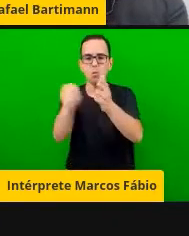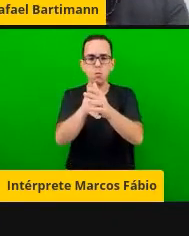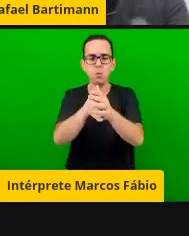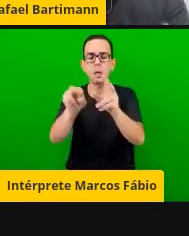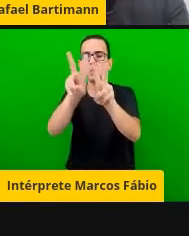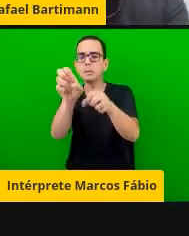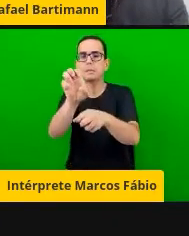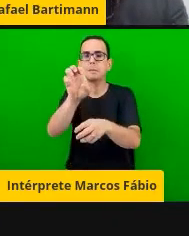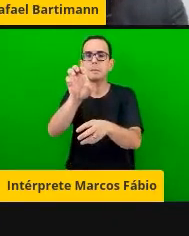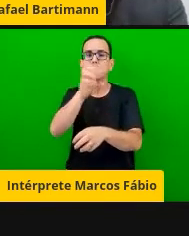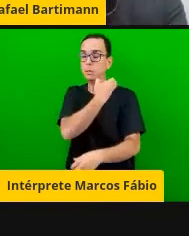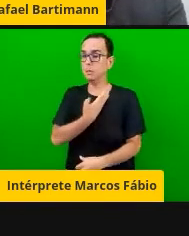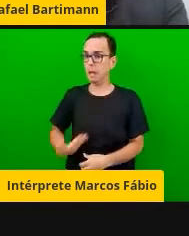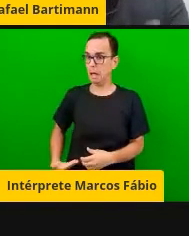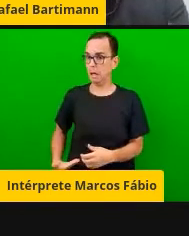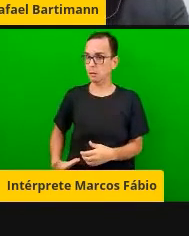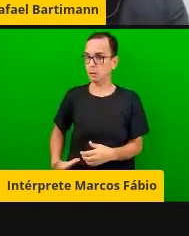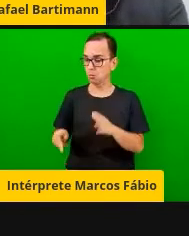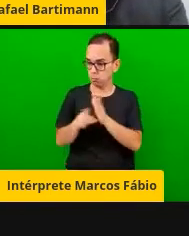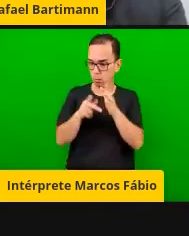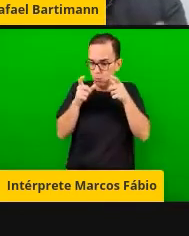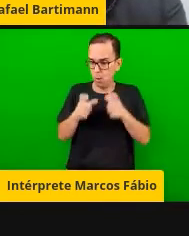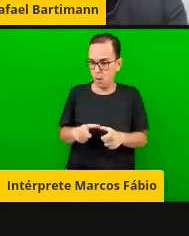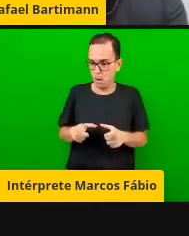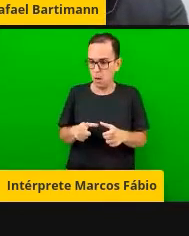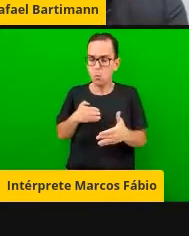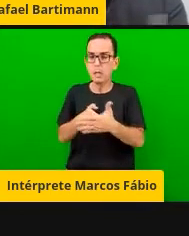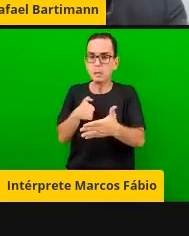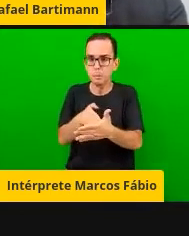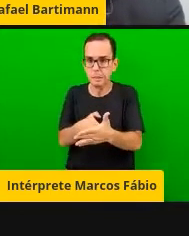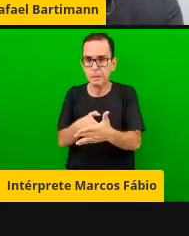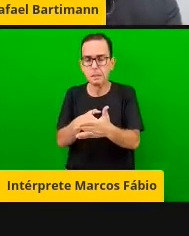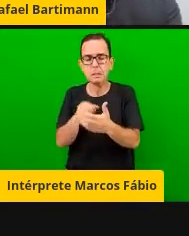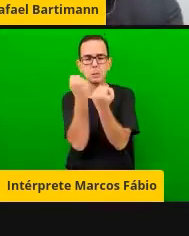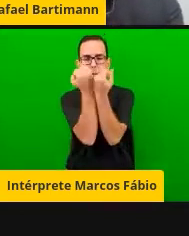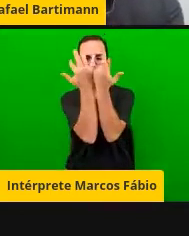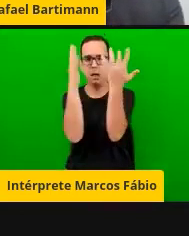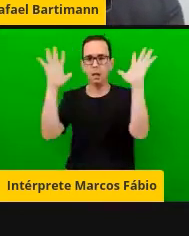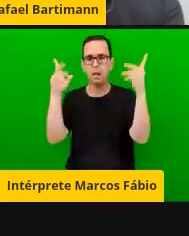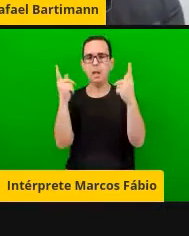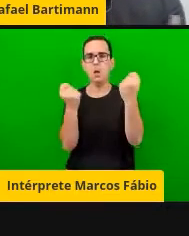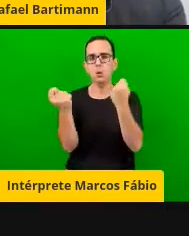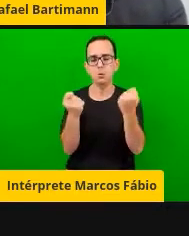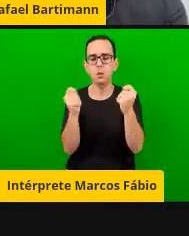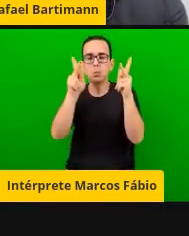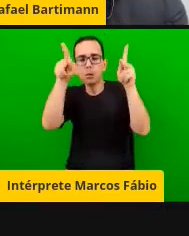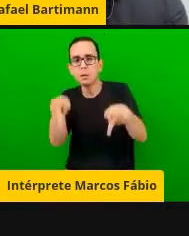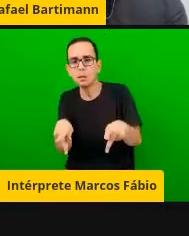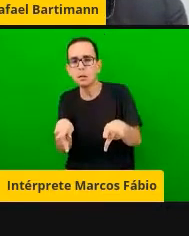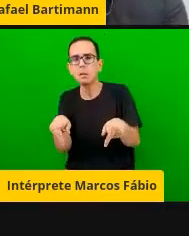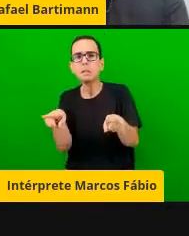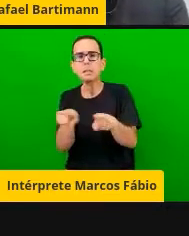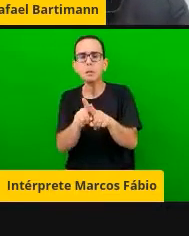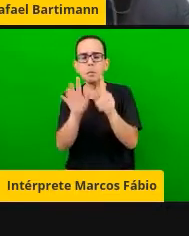seu próprio território, né, com seus limites, com suas paisagens, economia, população, e acaba se encerrando em